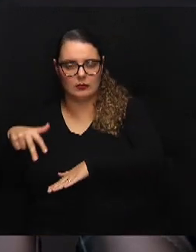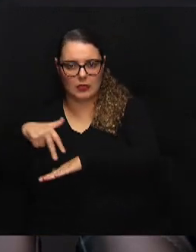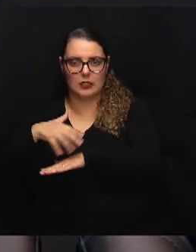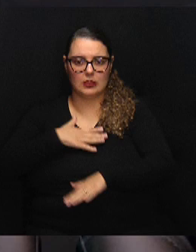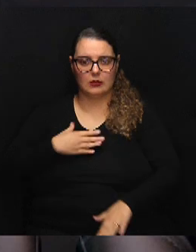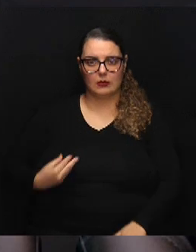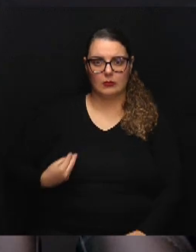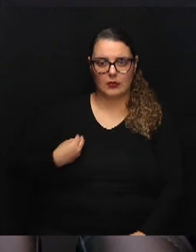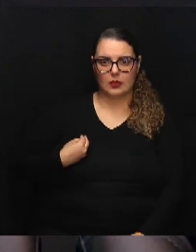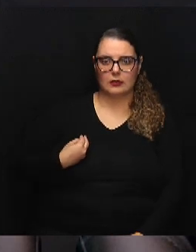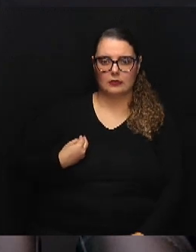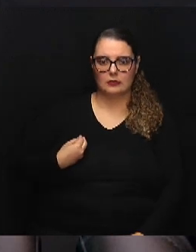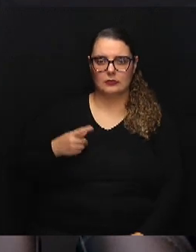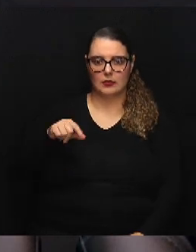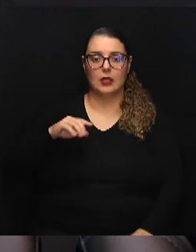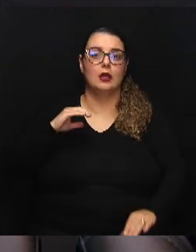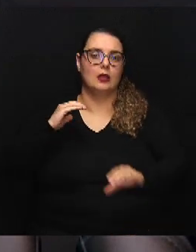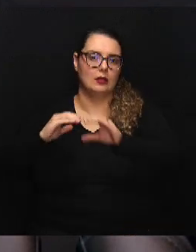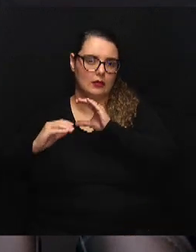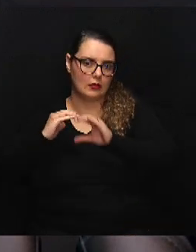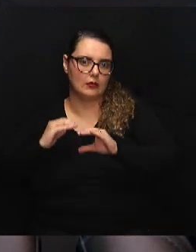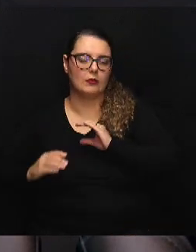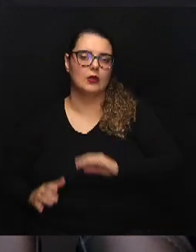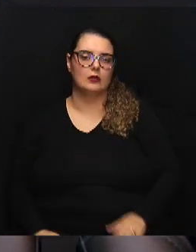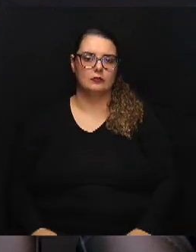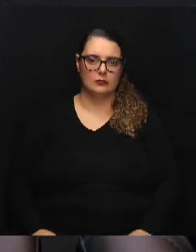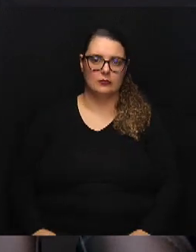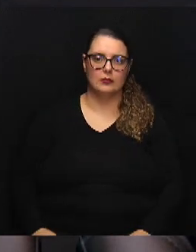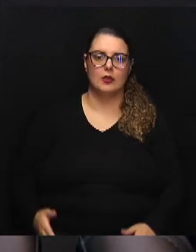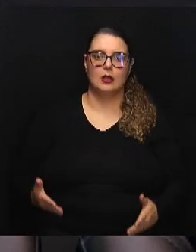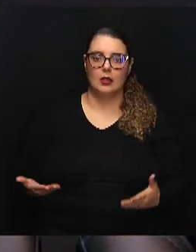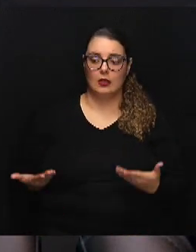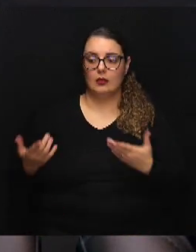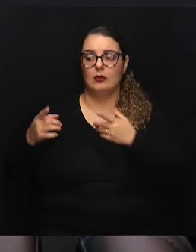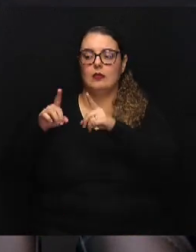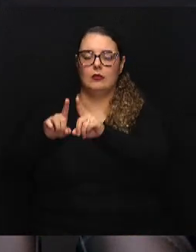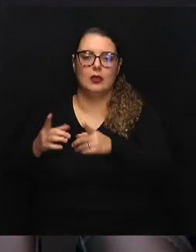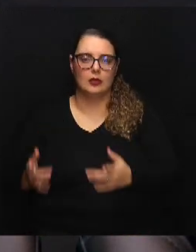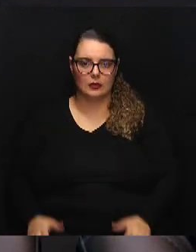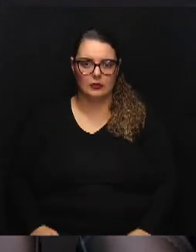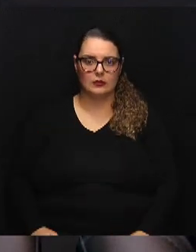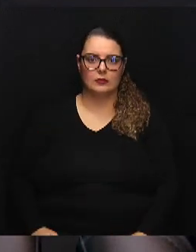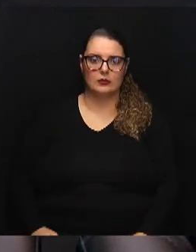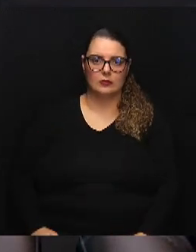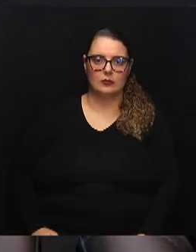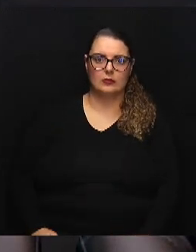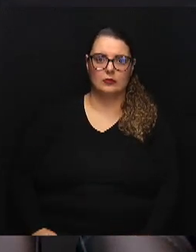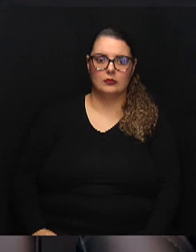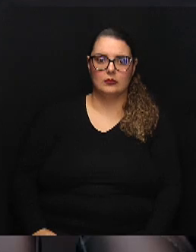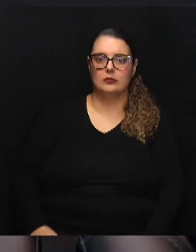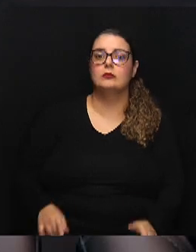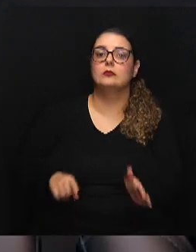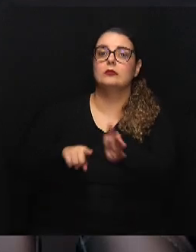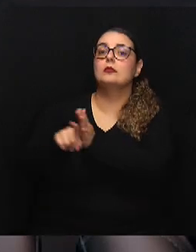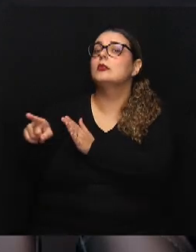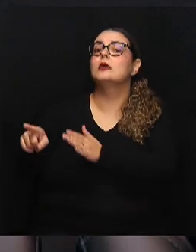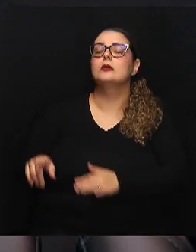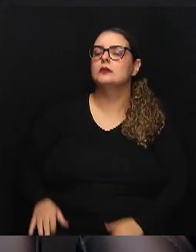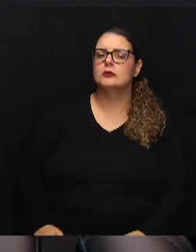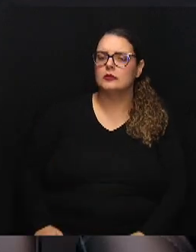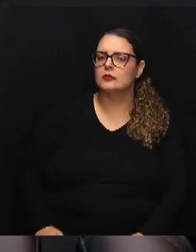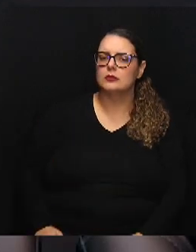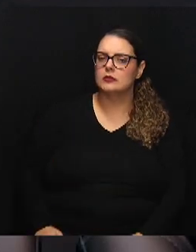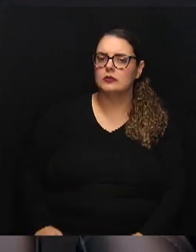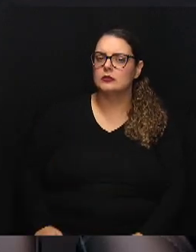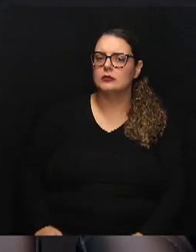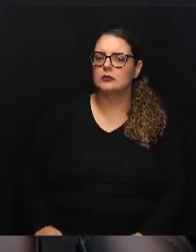vida, é a comunicação, né, é levar isso pro seu parceiro. Então, pergunto, né, jogo uma pergunta